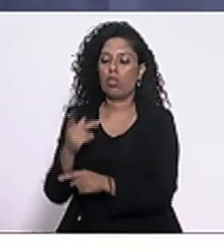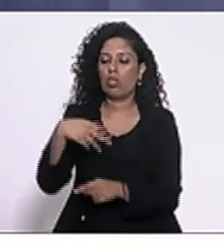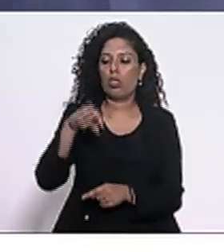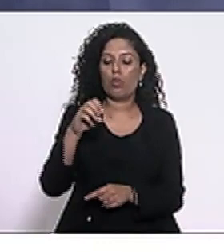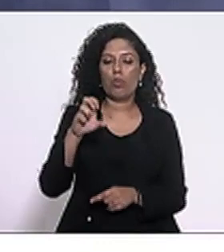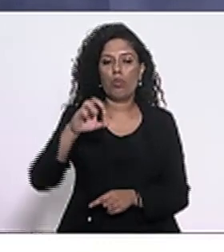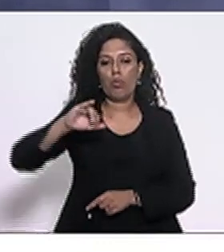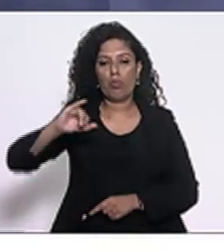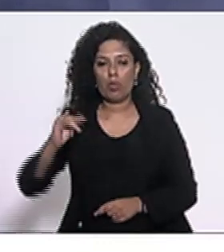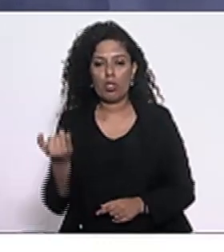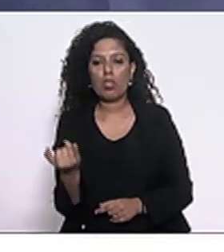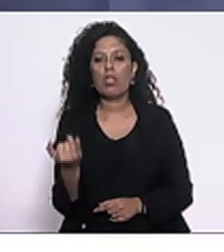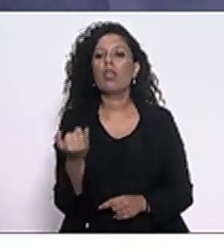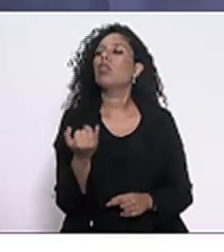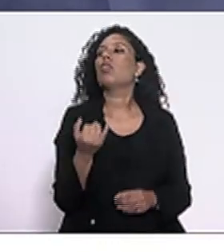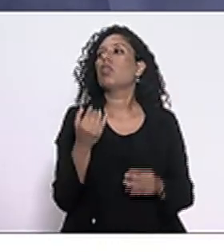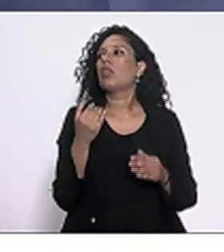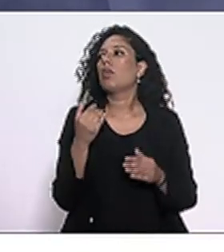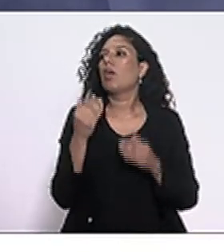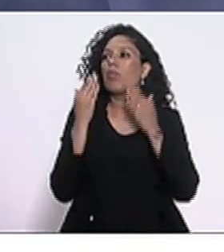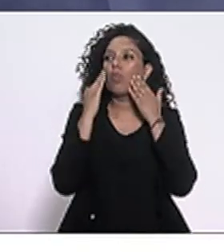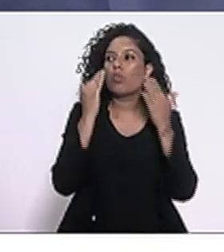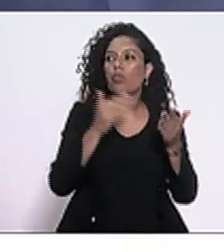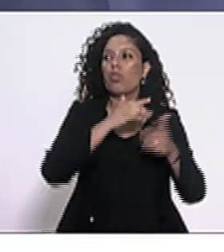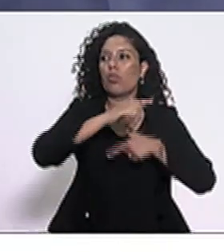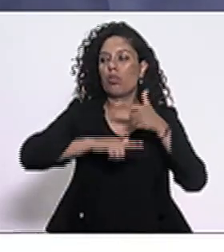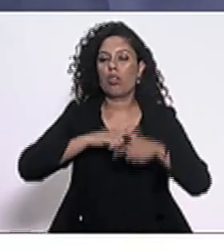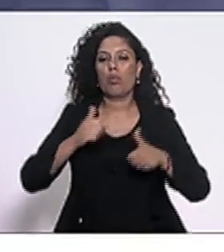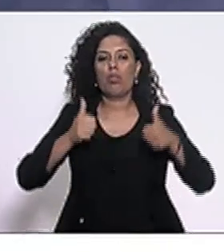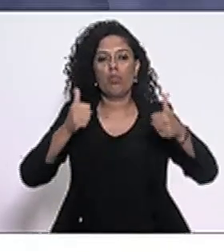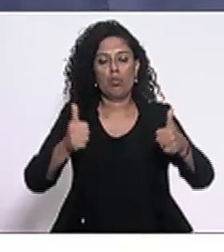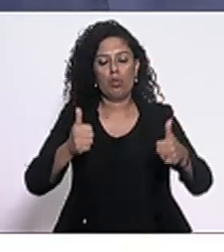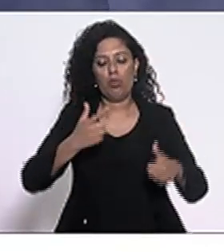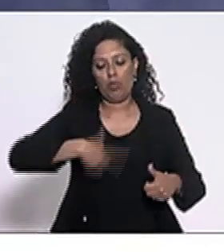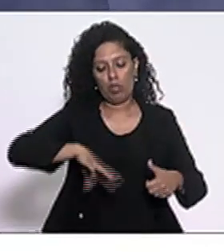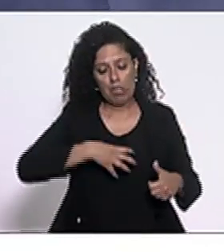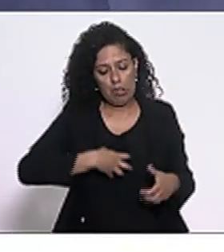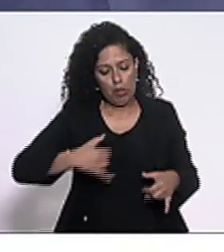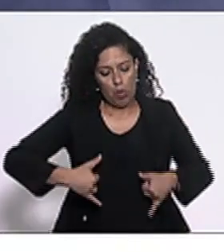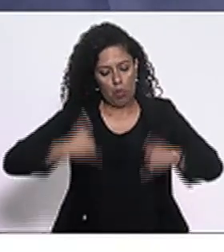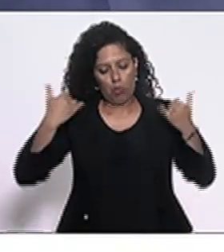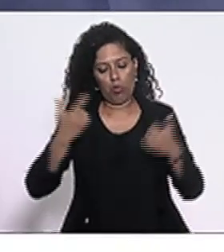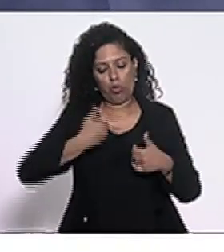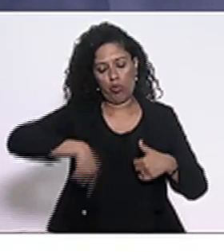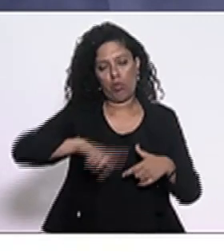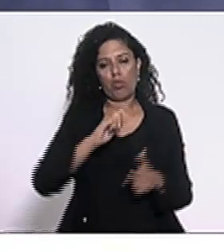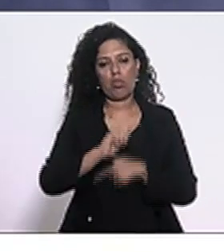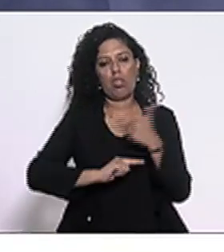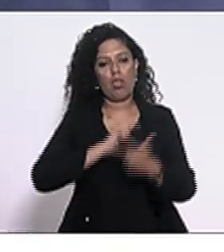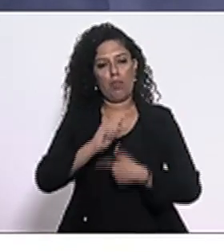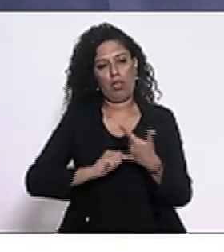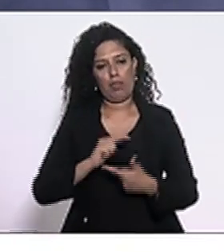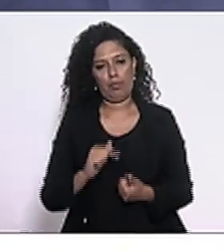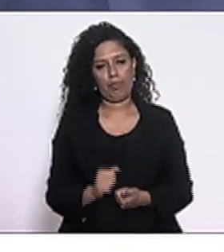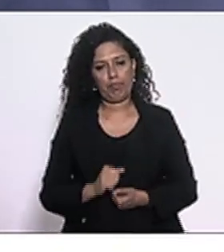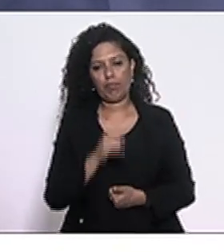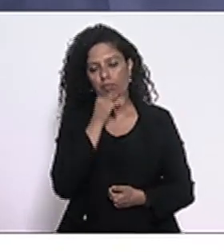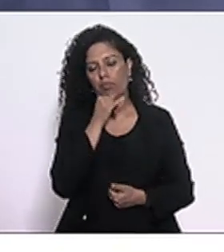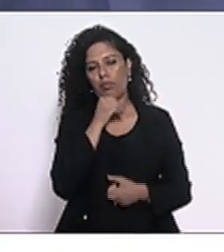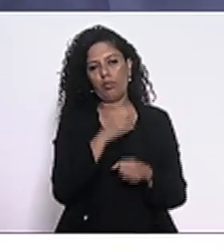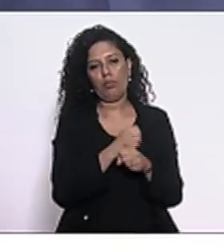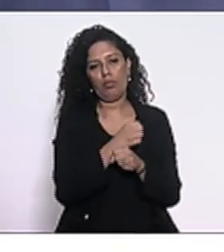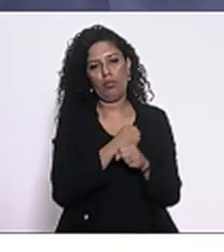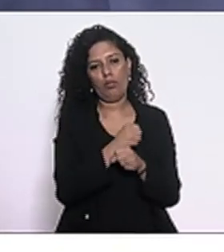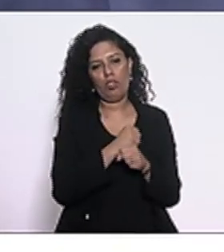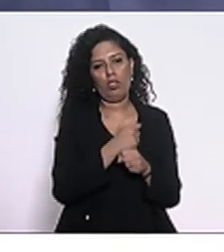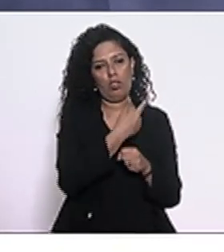efetivamente a prestar o serviço de qualidade que sempre prestou. Nós nos orgulhamos muito disso. A turma que entrou em 2009 deveria